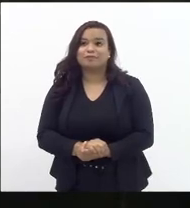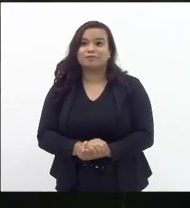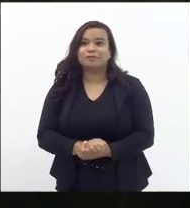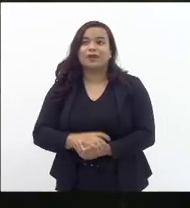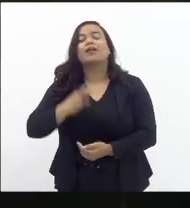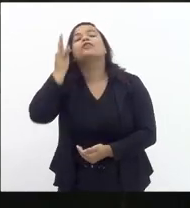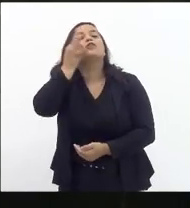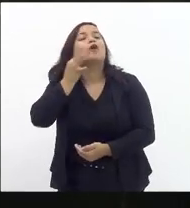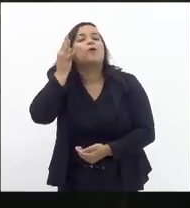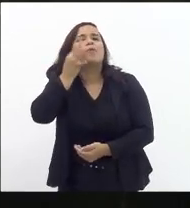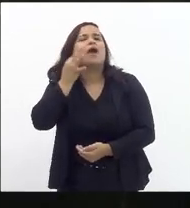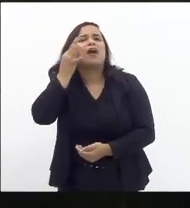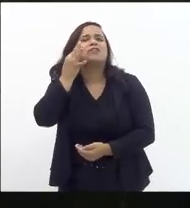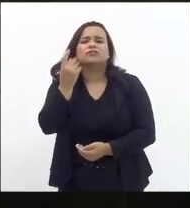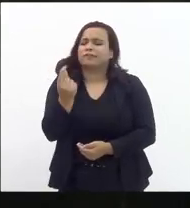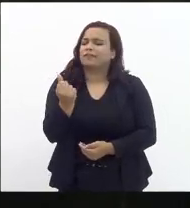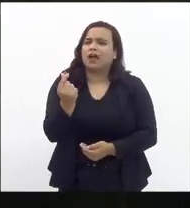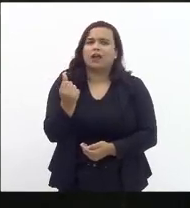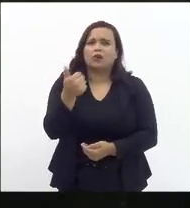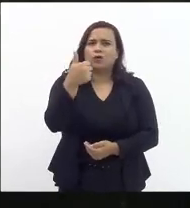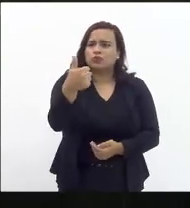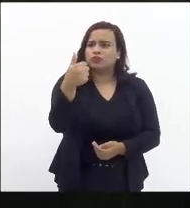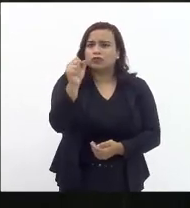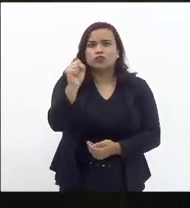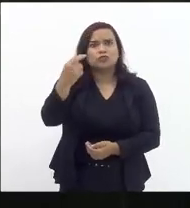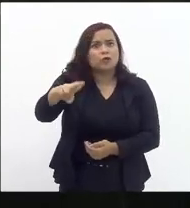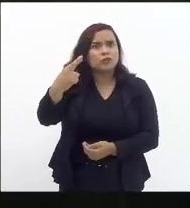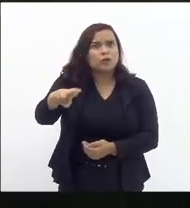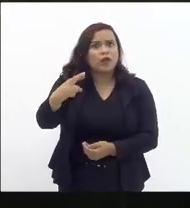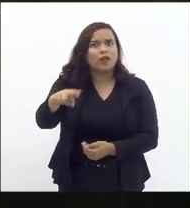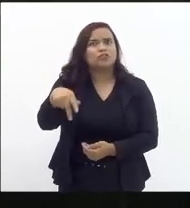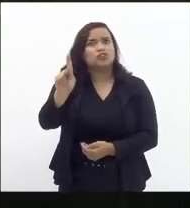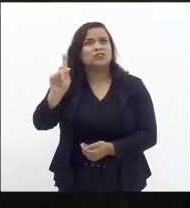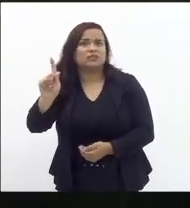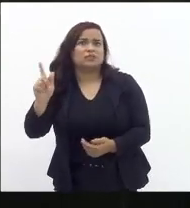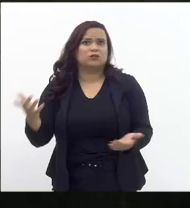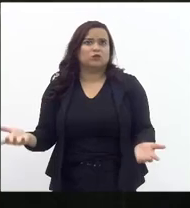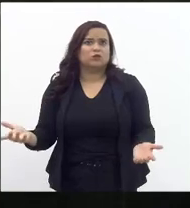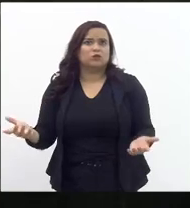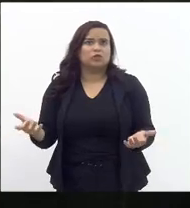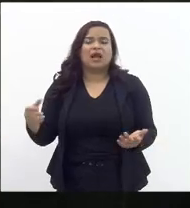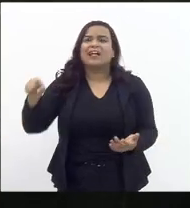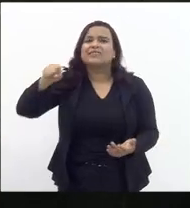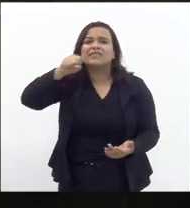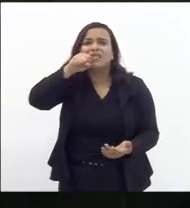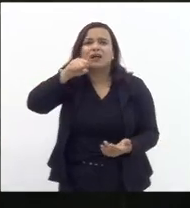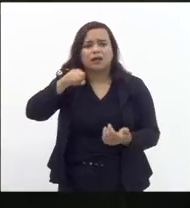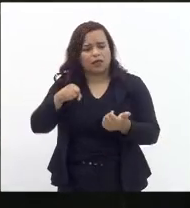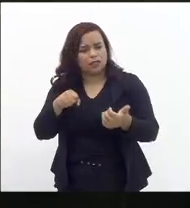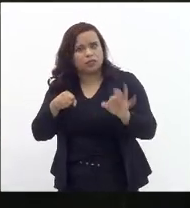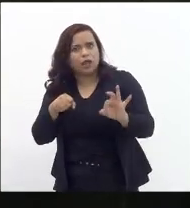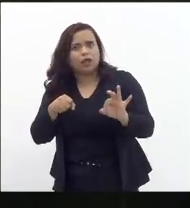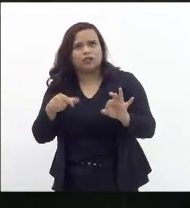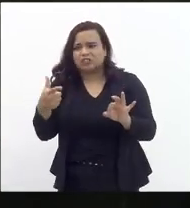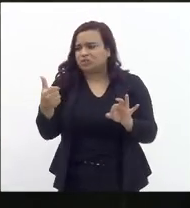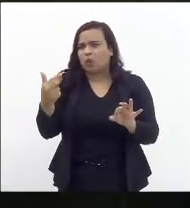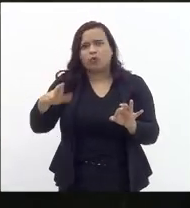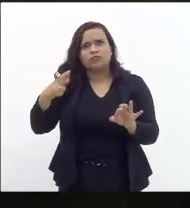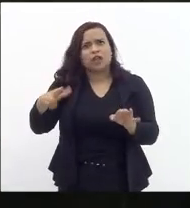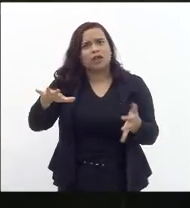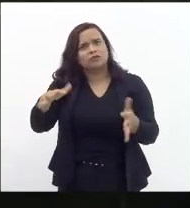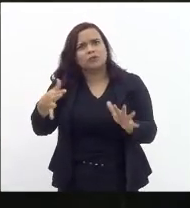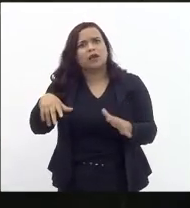Tomate a R$ 18 o quilo, cenoura entre R$ 10 e R$ 12 o quilo, né?